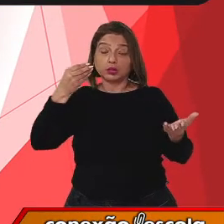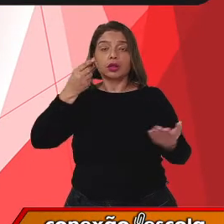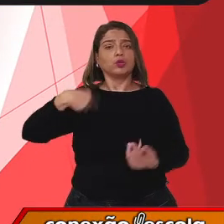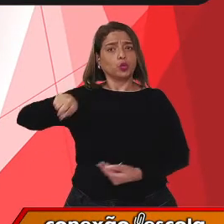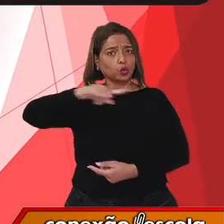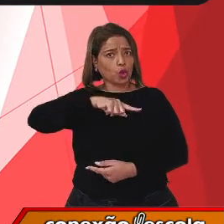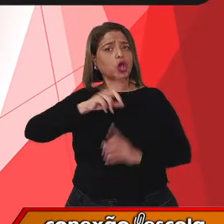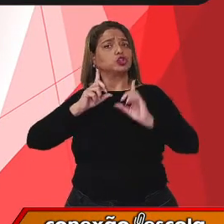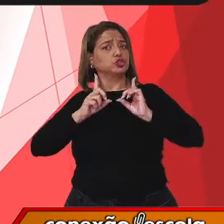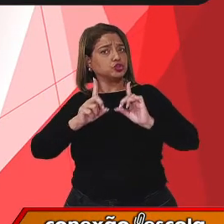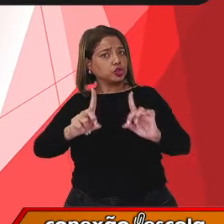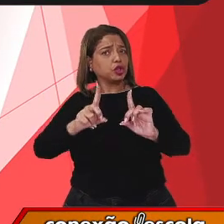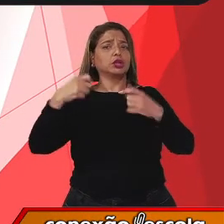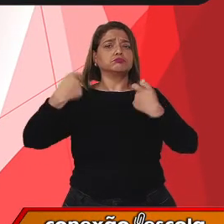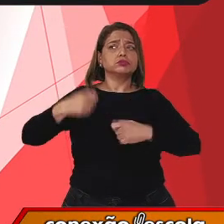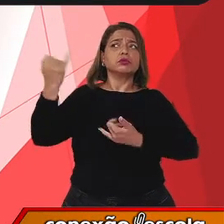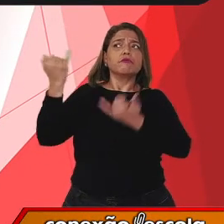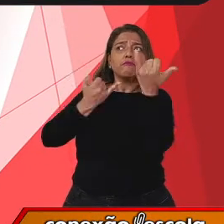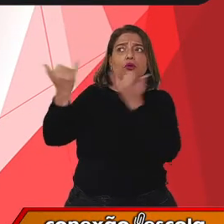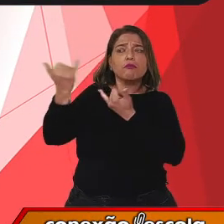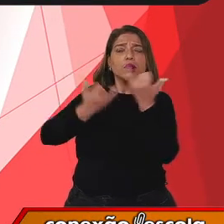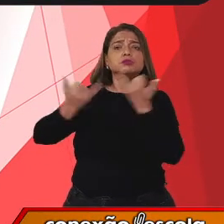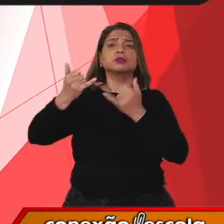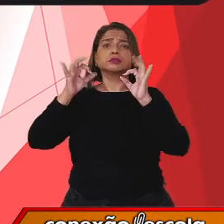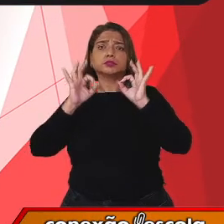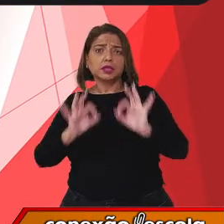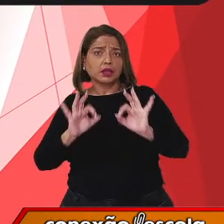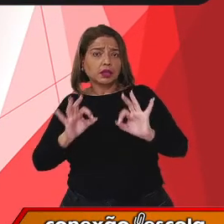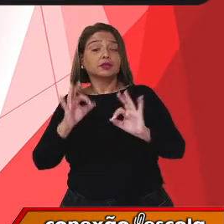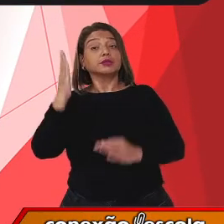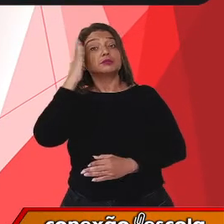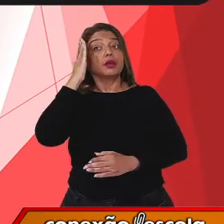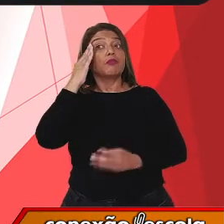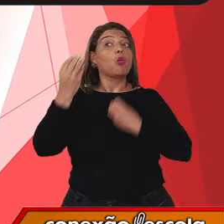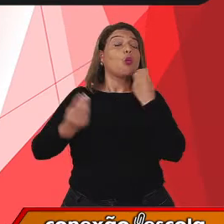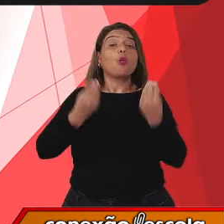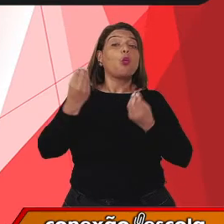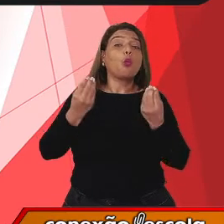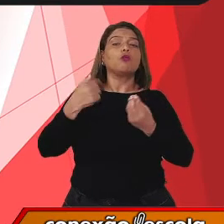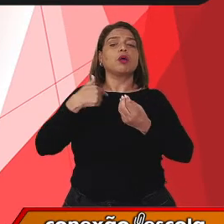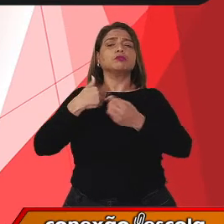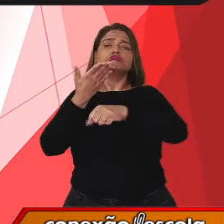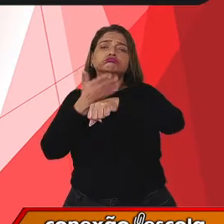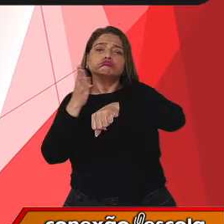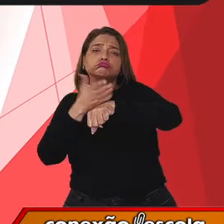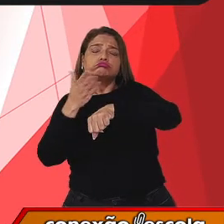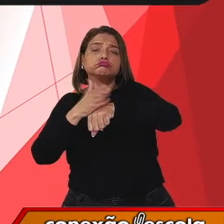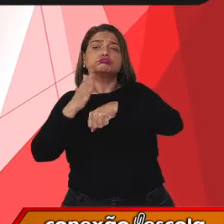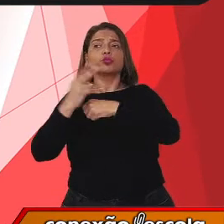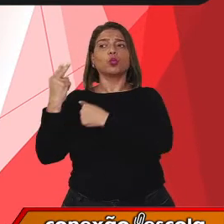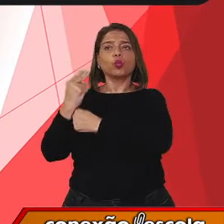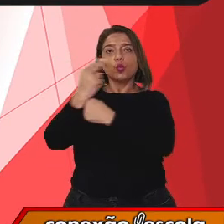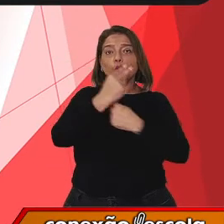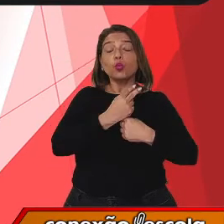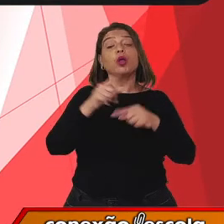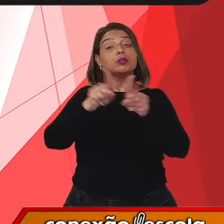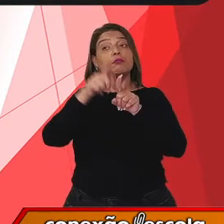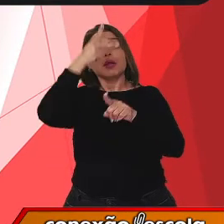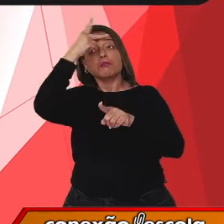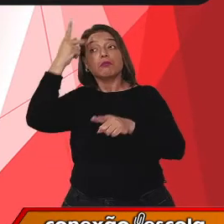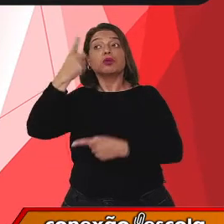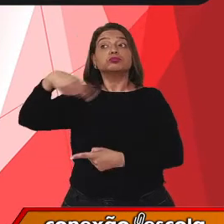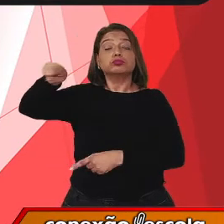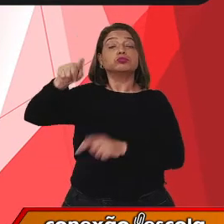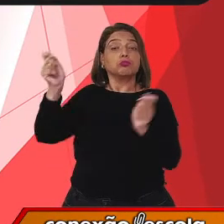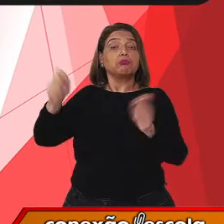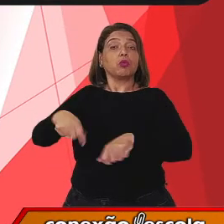de estar sempre bem informados, né, para saber esses hábitos e receber ajuda também,